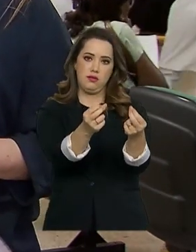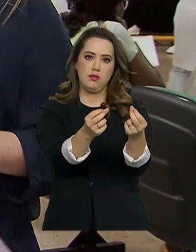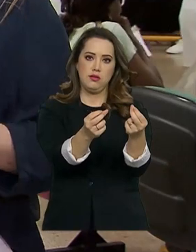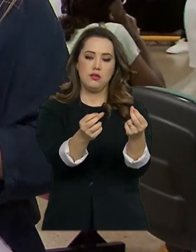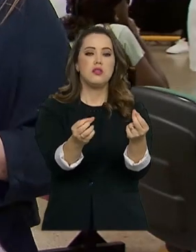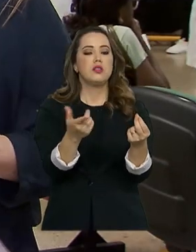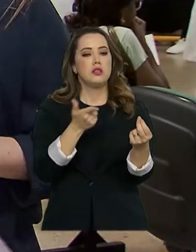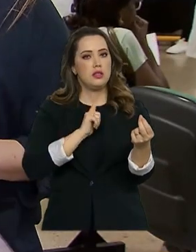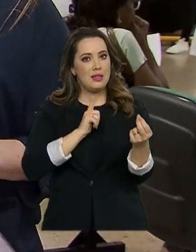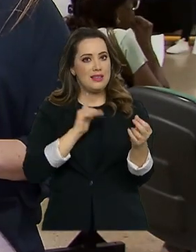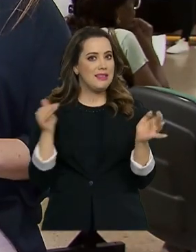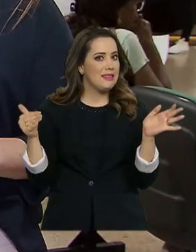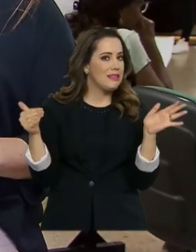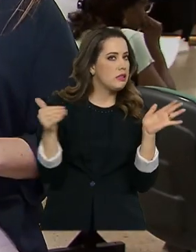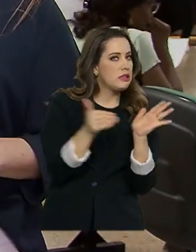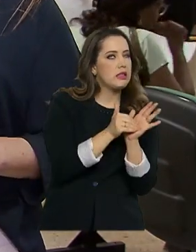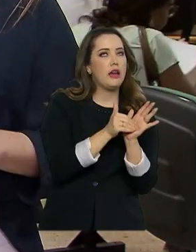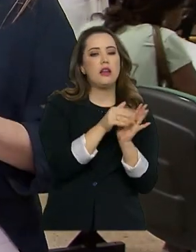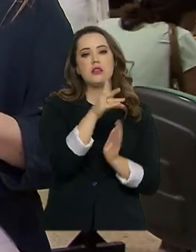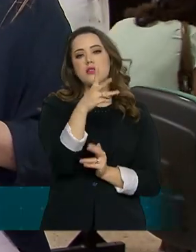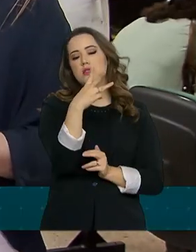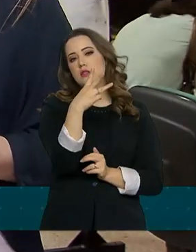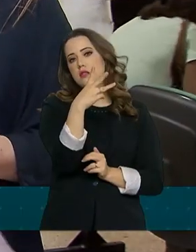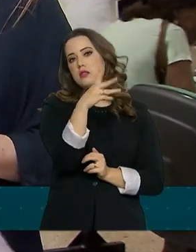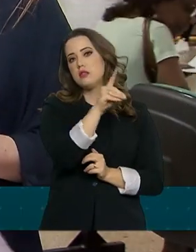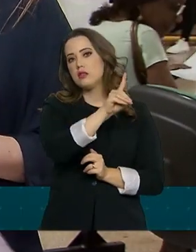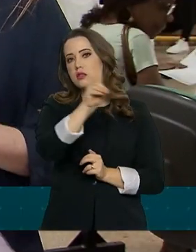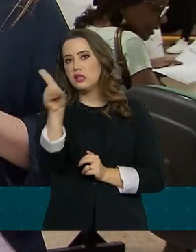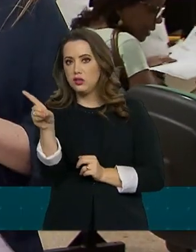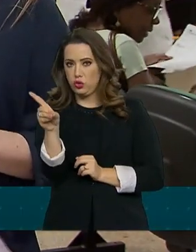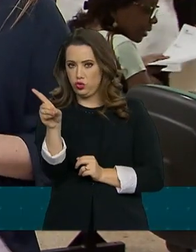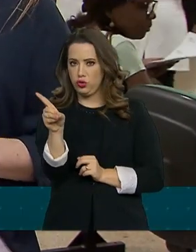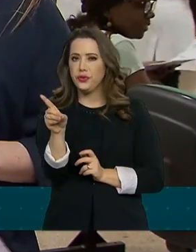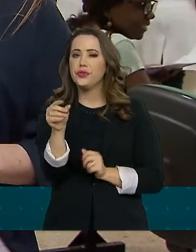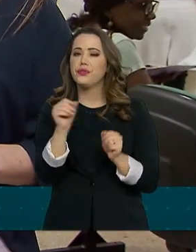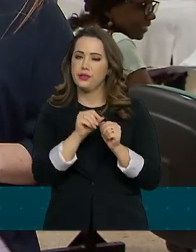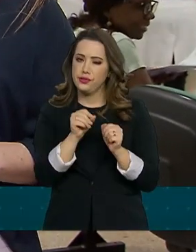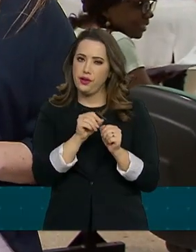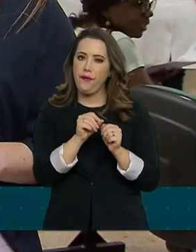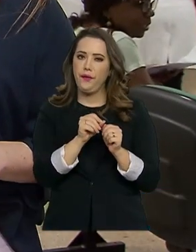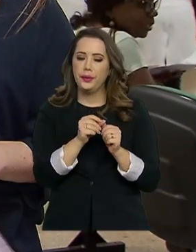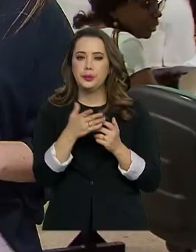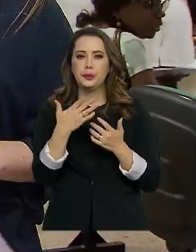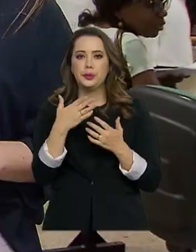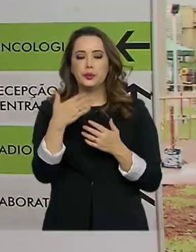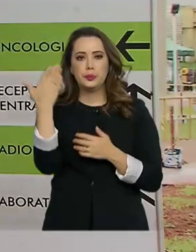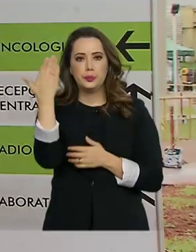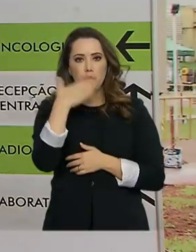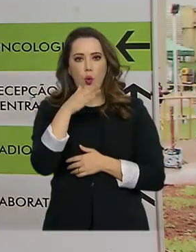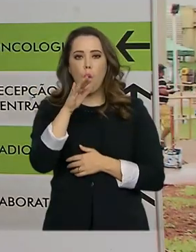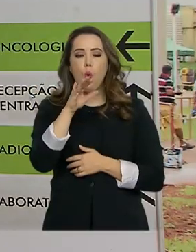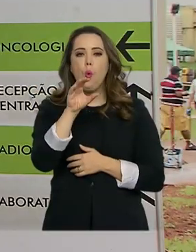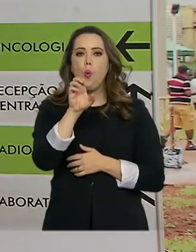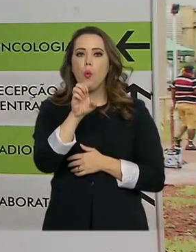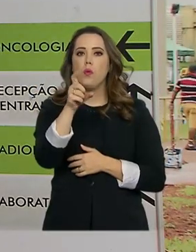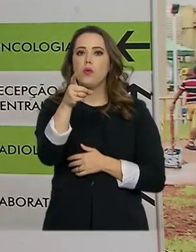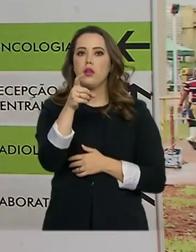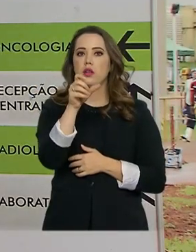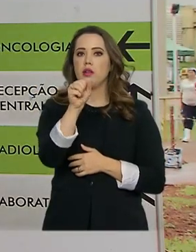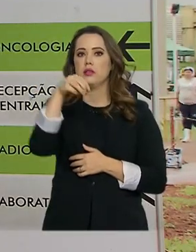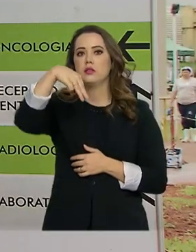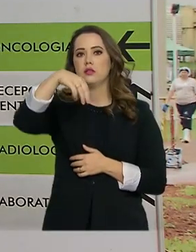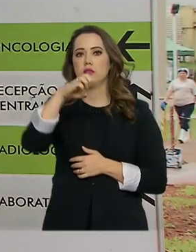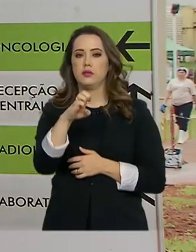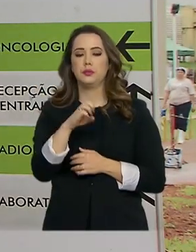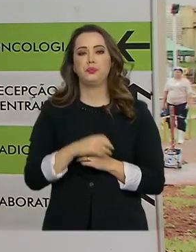terão que ser realizados num prazo de 30 dias após a primeira suspeita do médico atualmente o hospital universitário